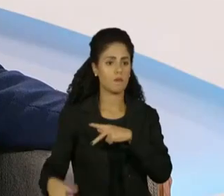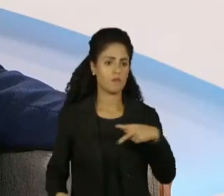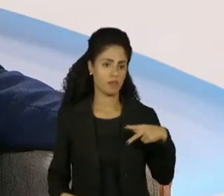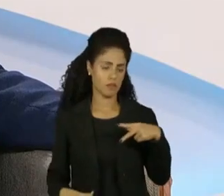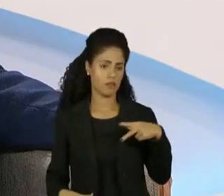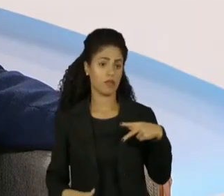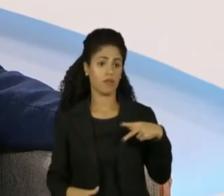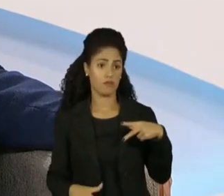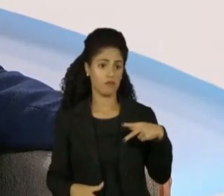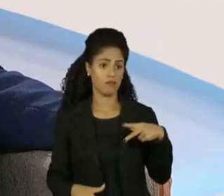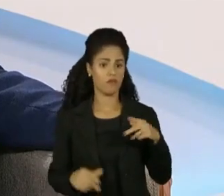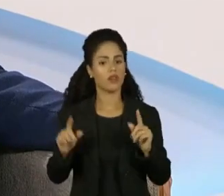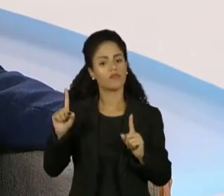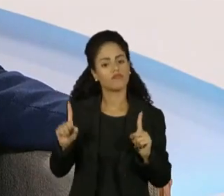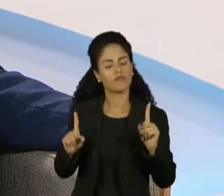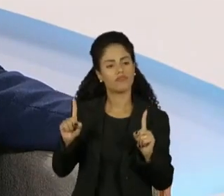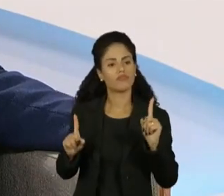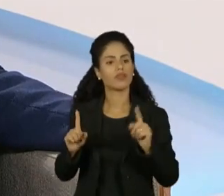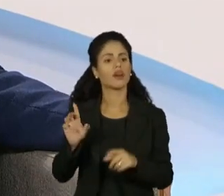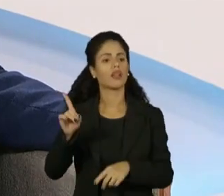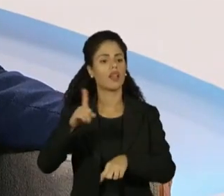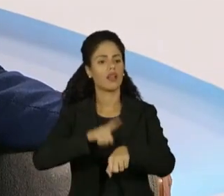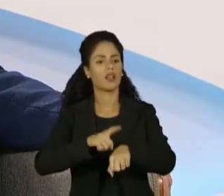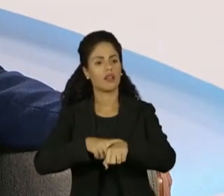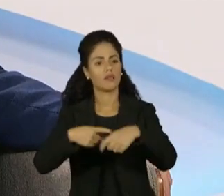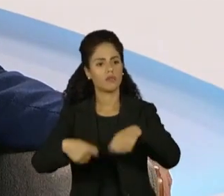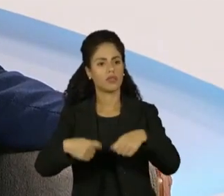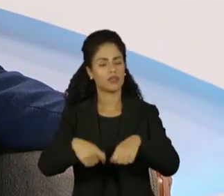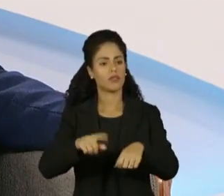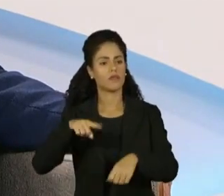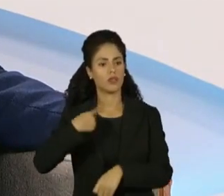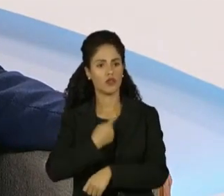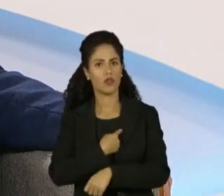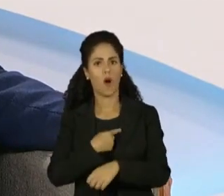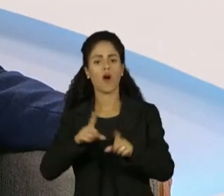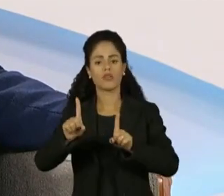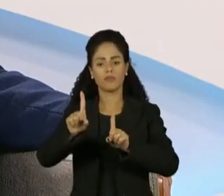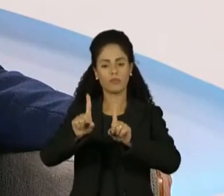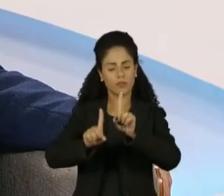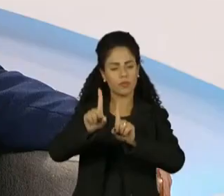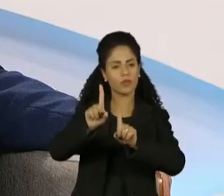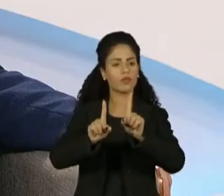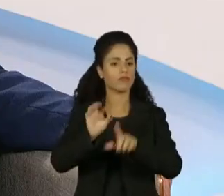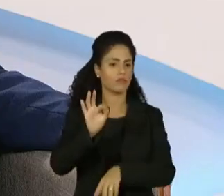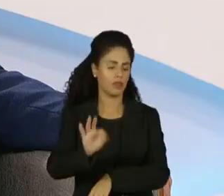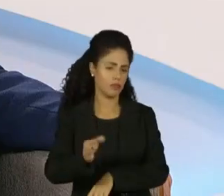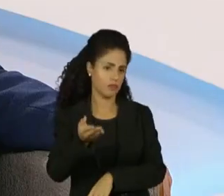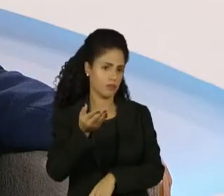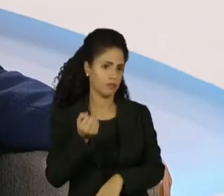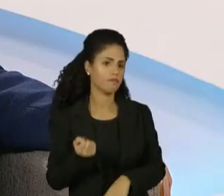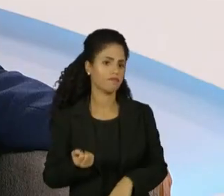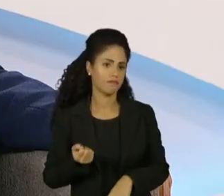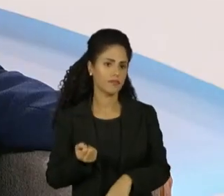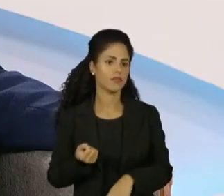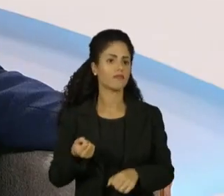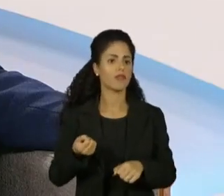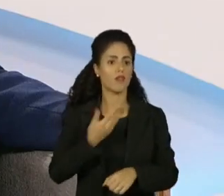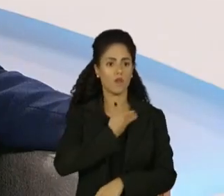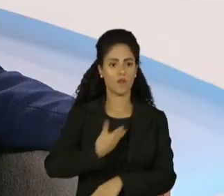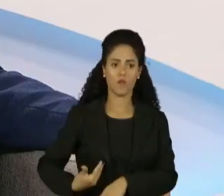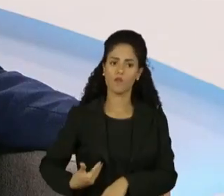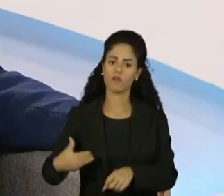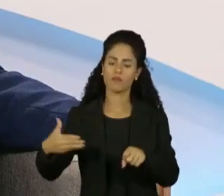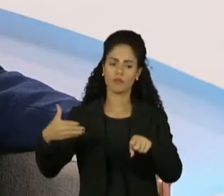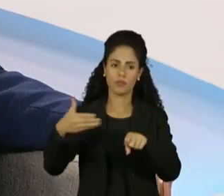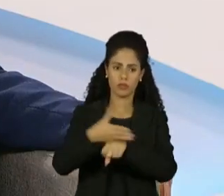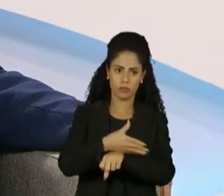nossa candidatura foi uma necessidade, naquele momento, de nos colocarmos como contraponto, né, ao governo que estava